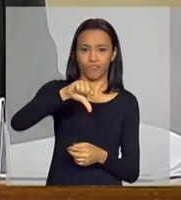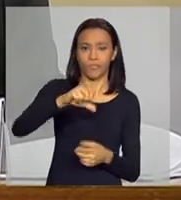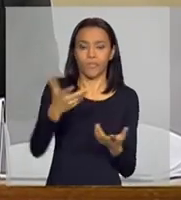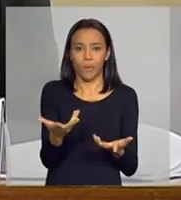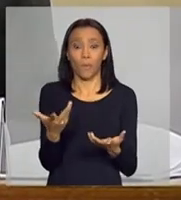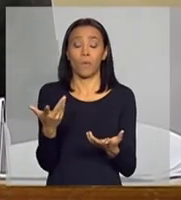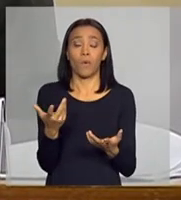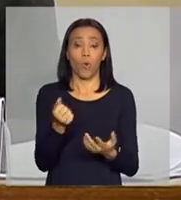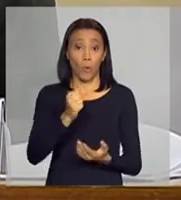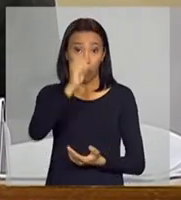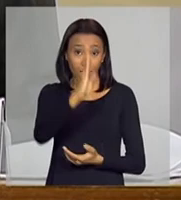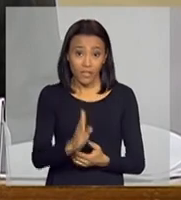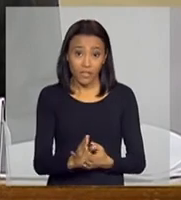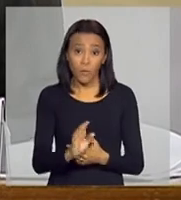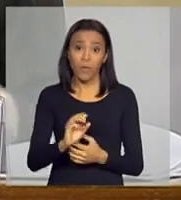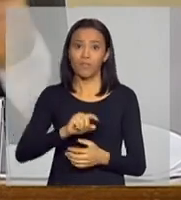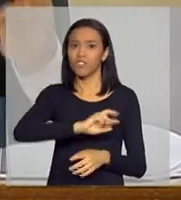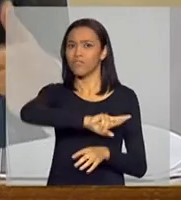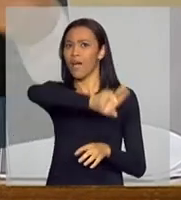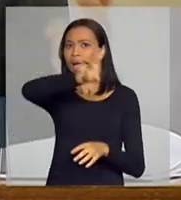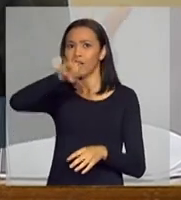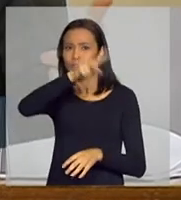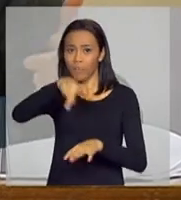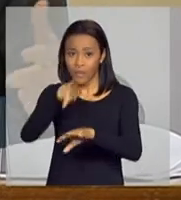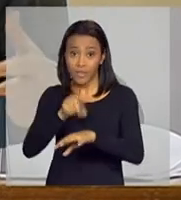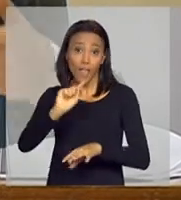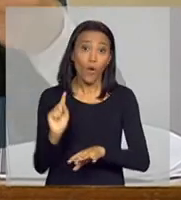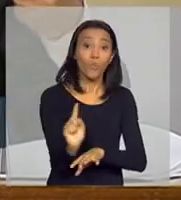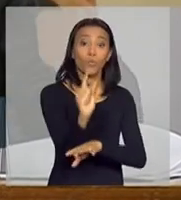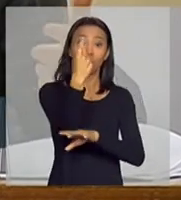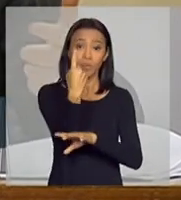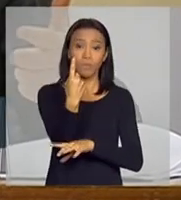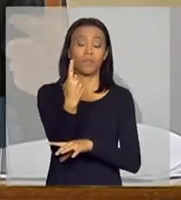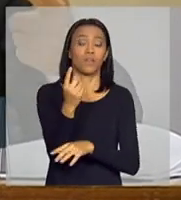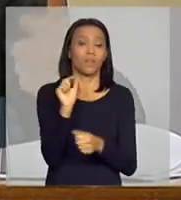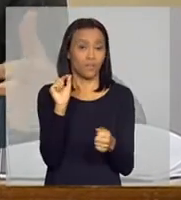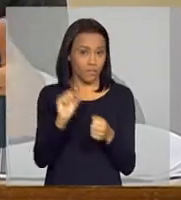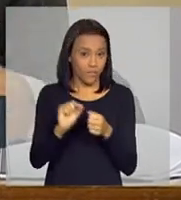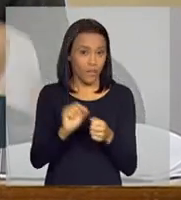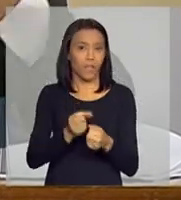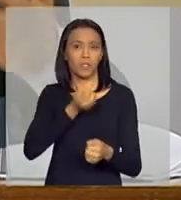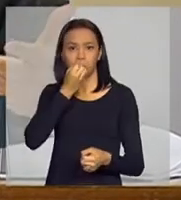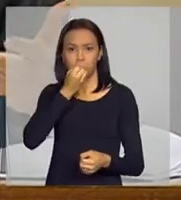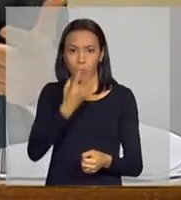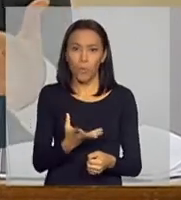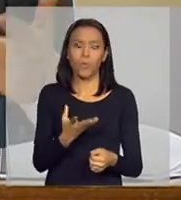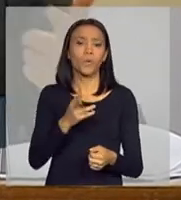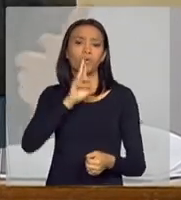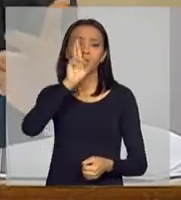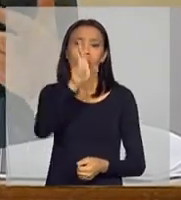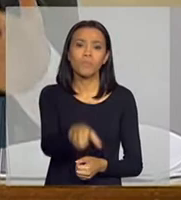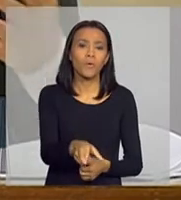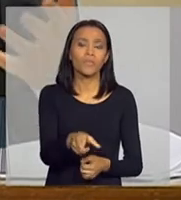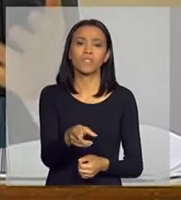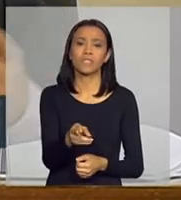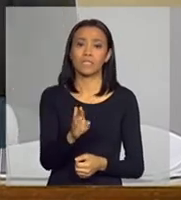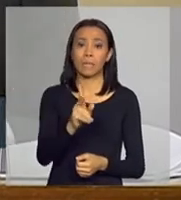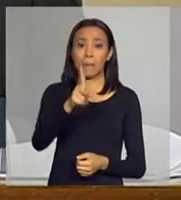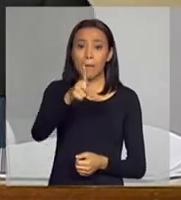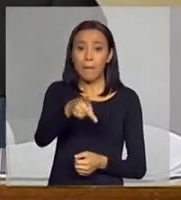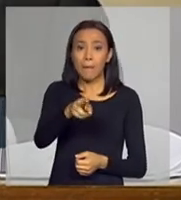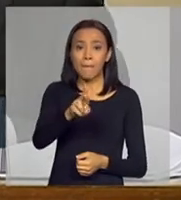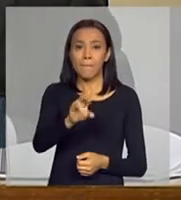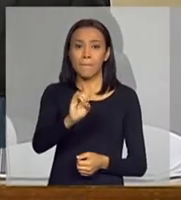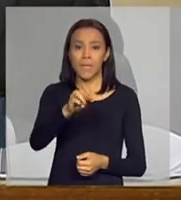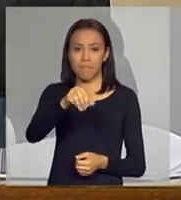Portanto o Brasil é um dos países que no mundo faz os maiores resultados primários Tá certo então estudo